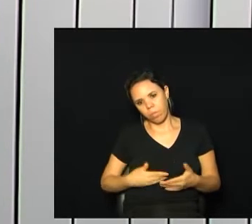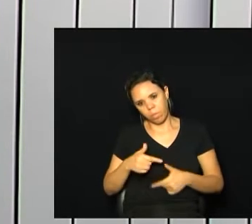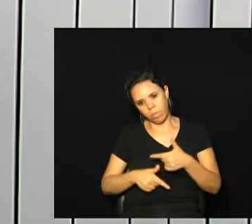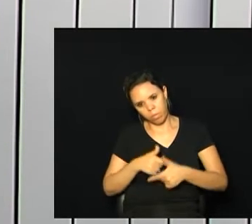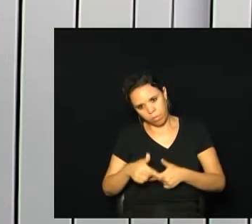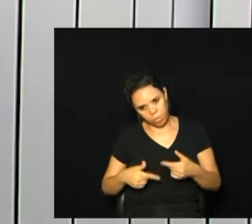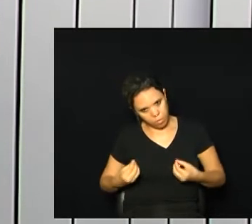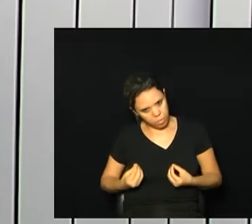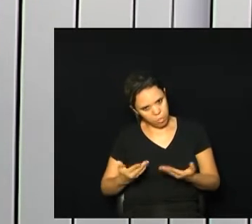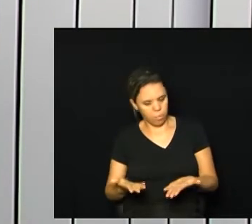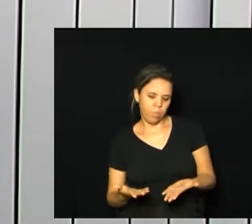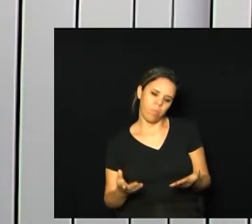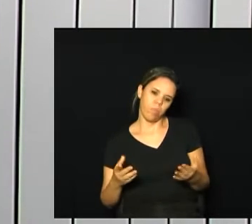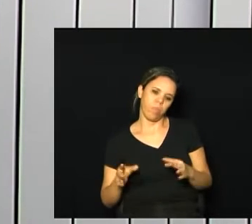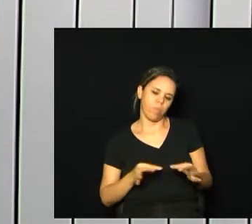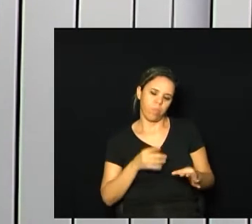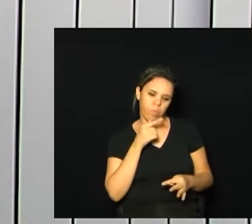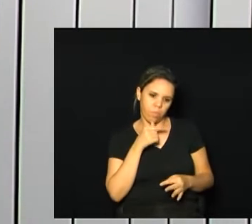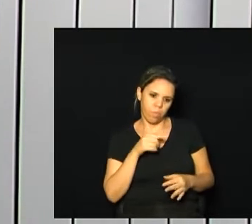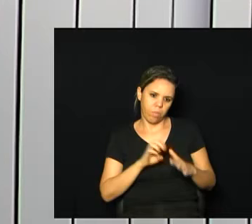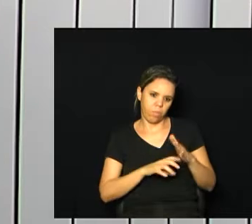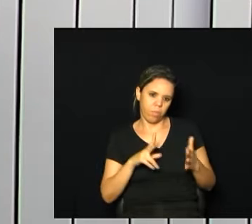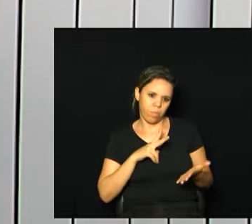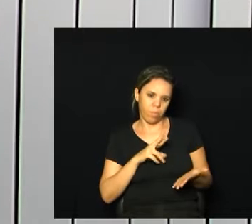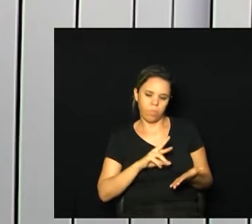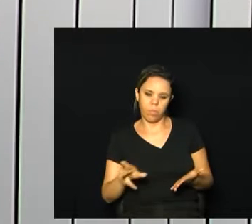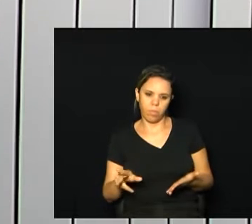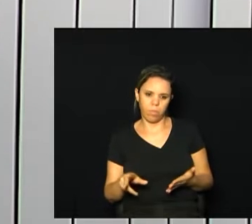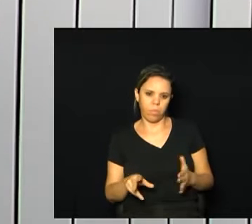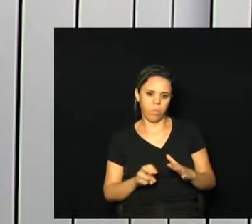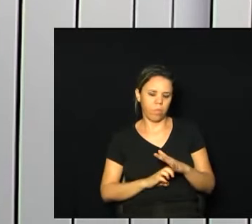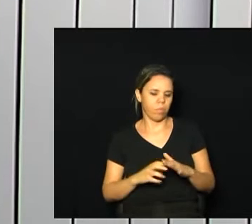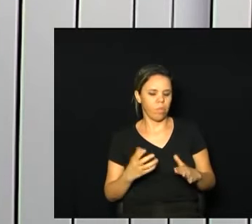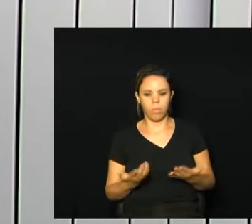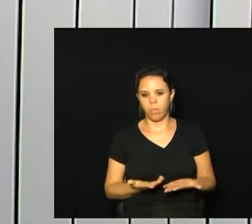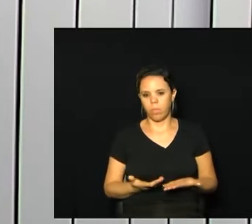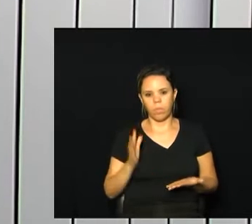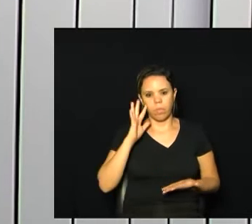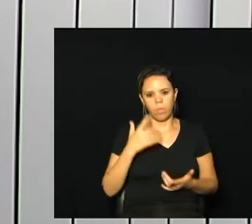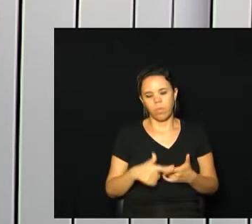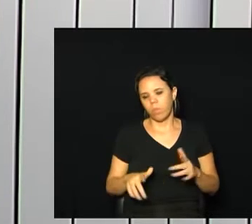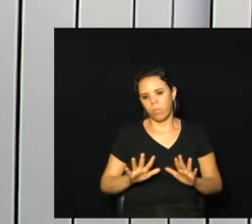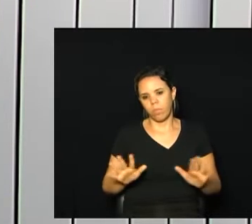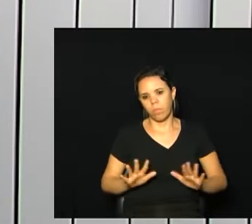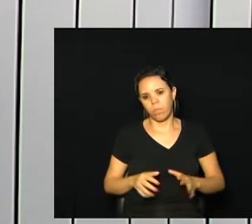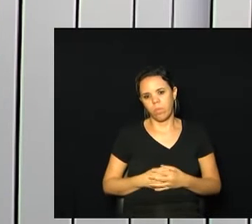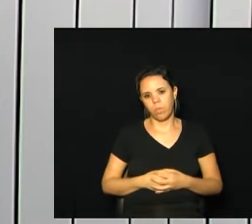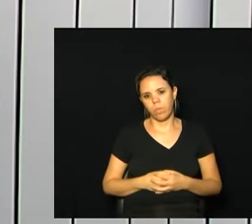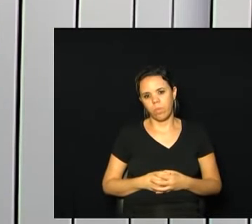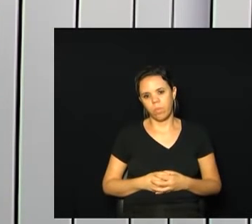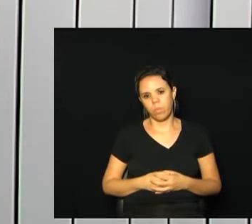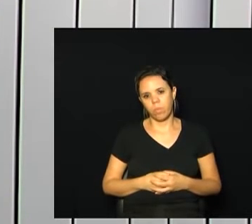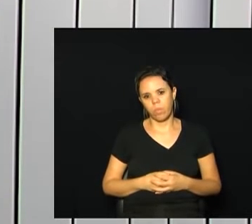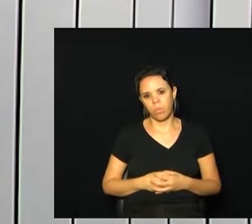para entregar o saneamento para o setor privado e que não é a privatização que vai resolver essa questão.